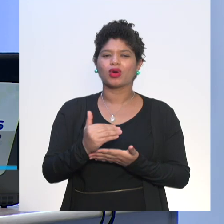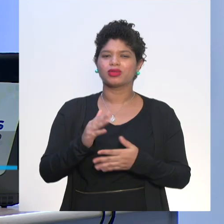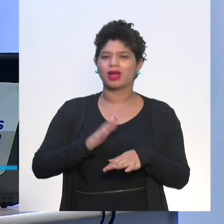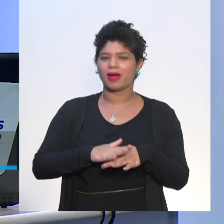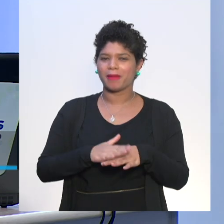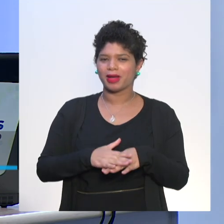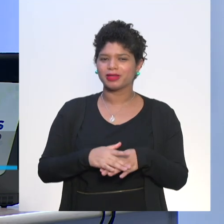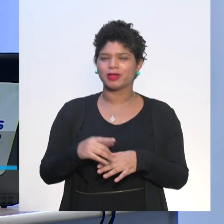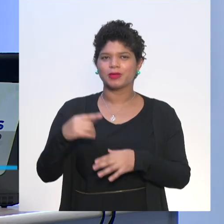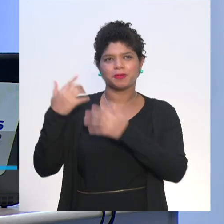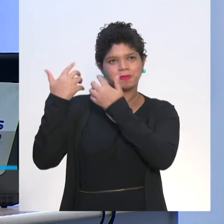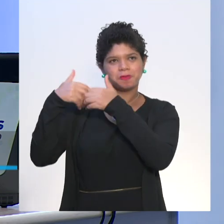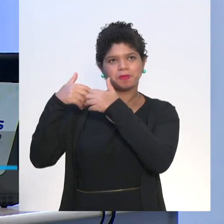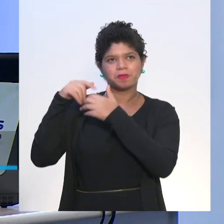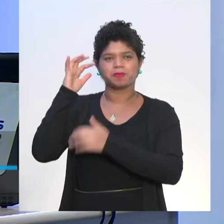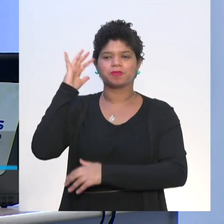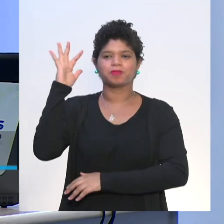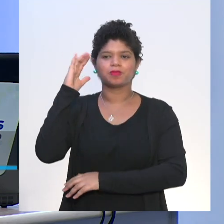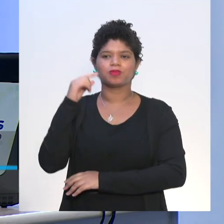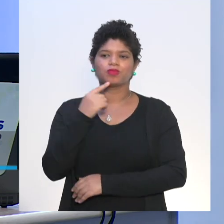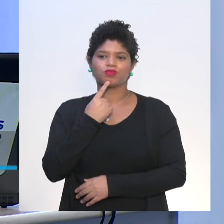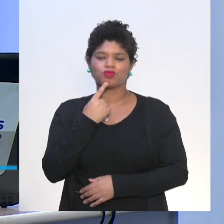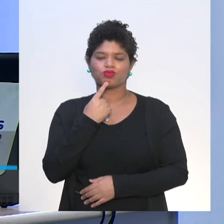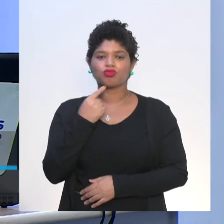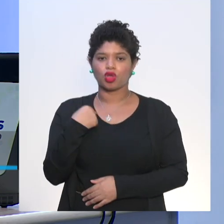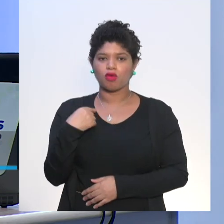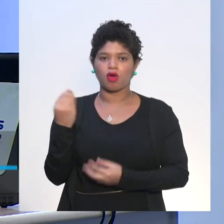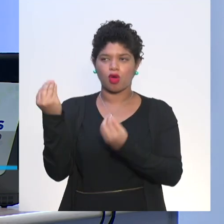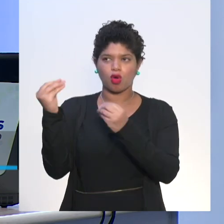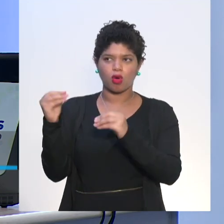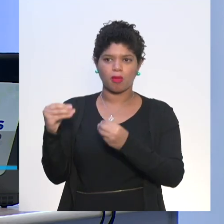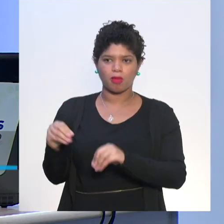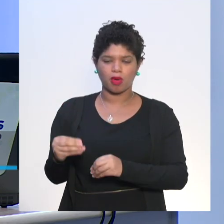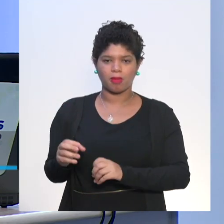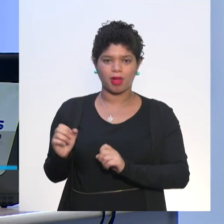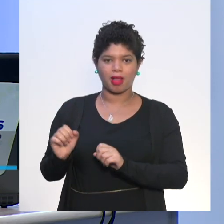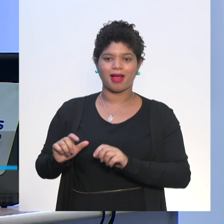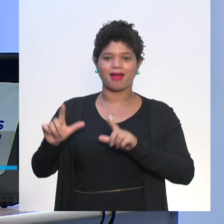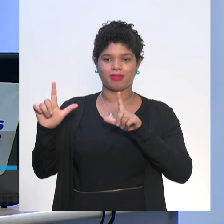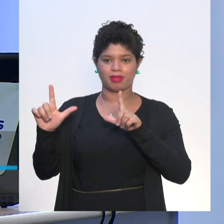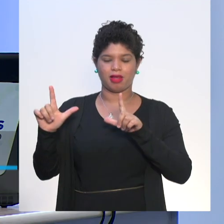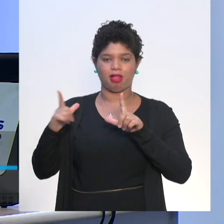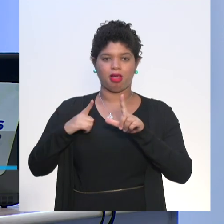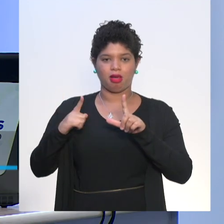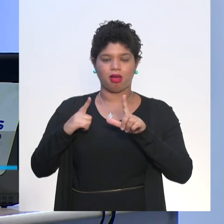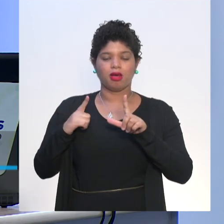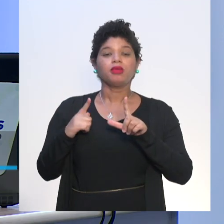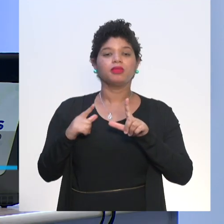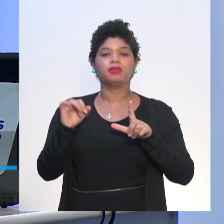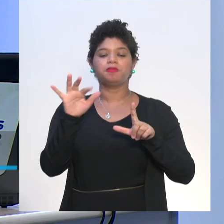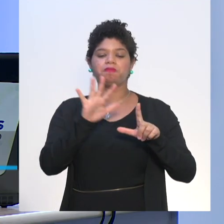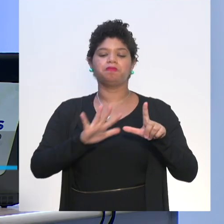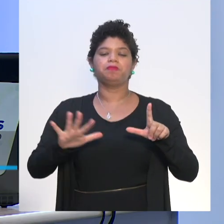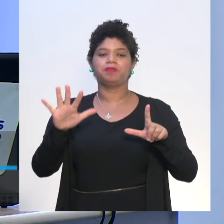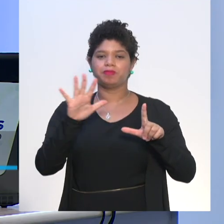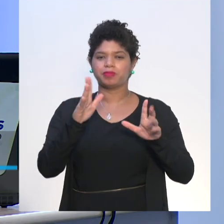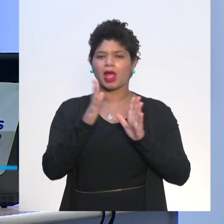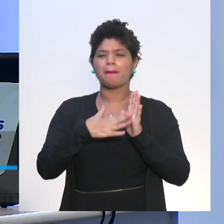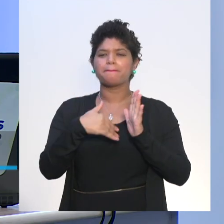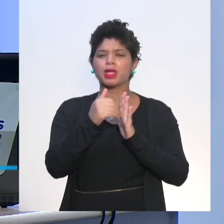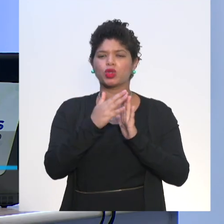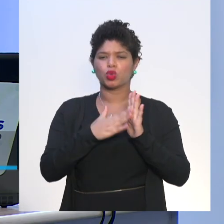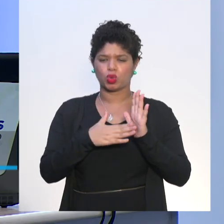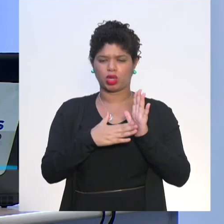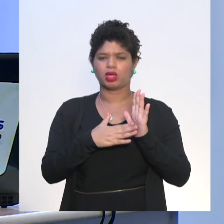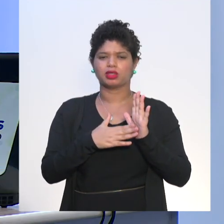nossa reflexão, vou colocar na tela para vocês a imagem, né, de uma pintura que